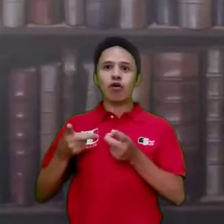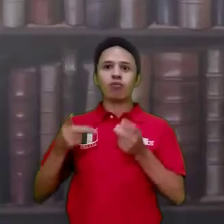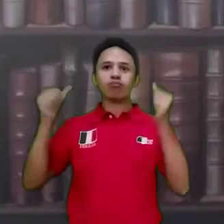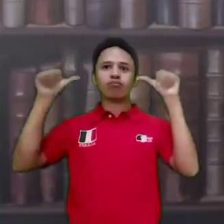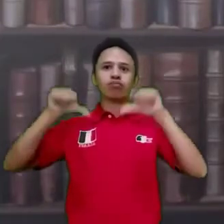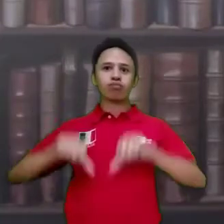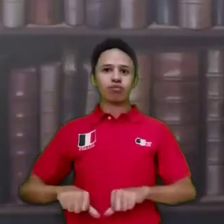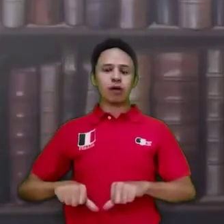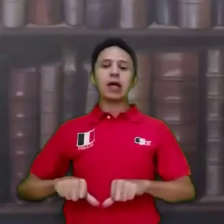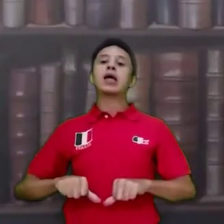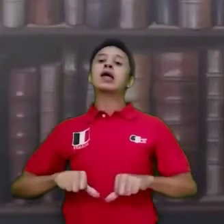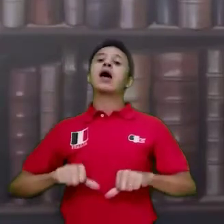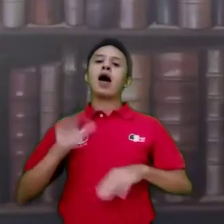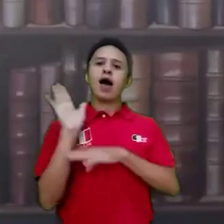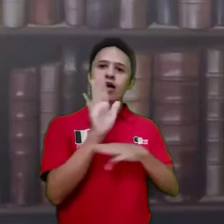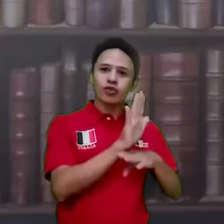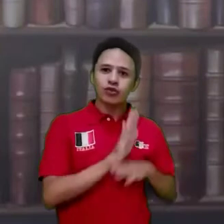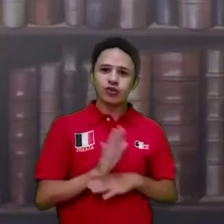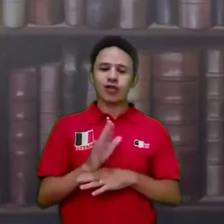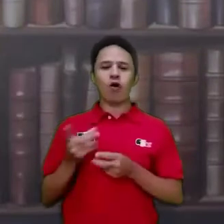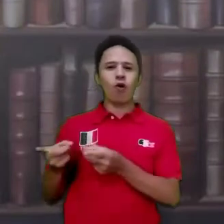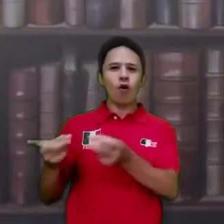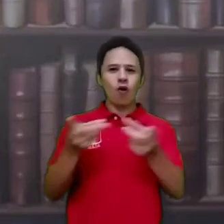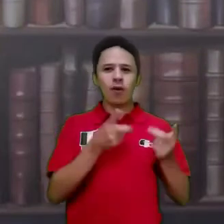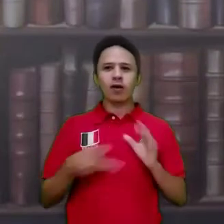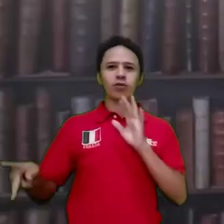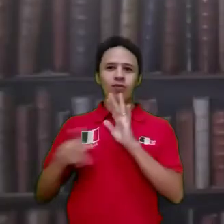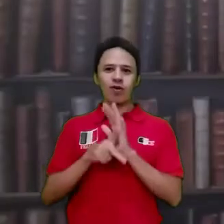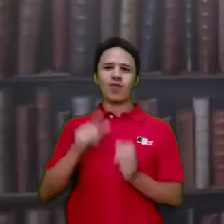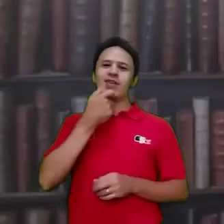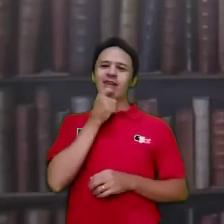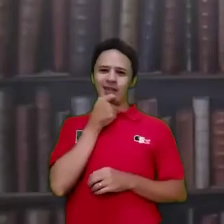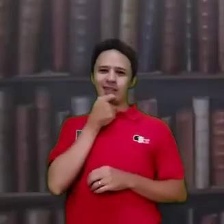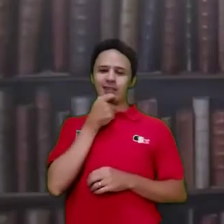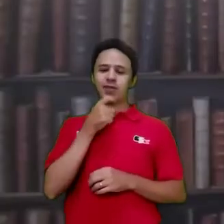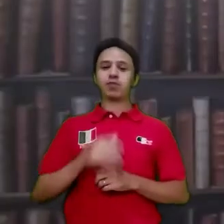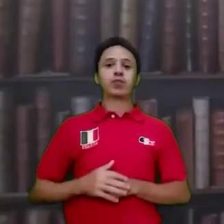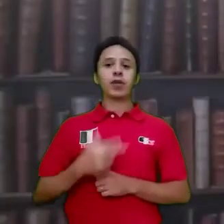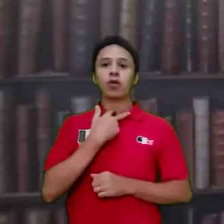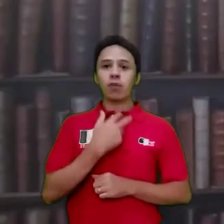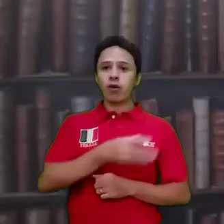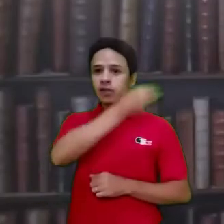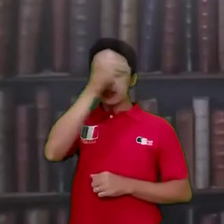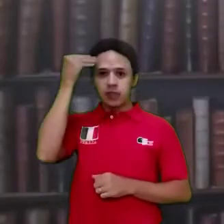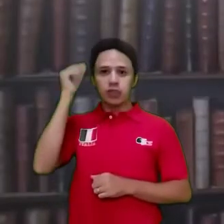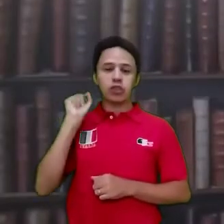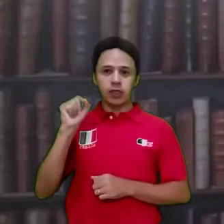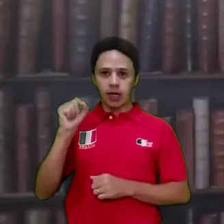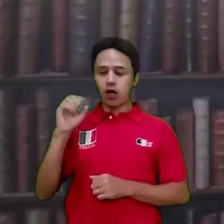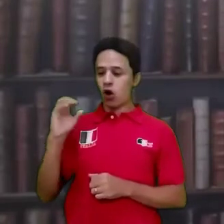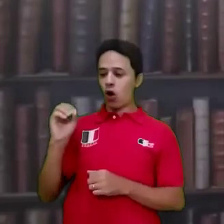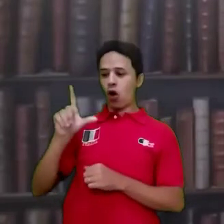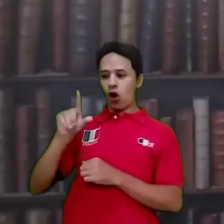e fortalecer o comércio marítimo inglês. Não podemos nos esquecer que